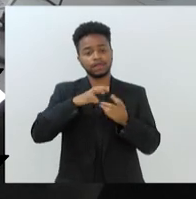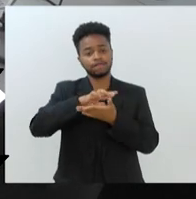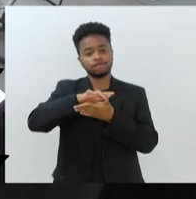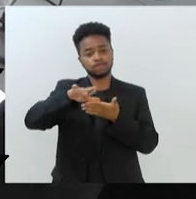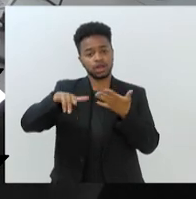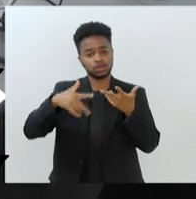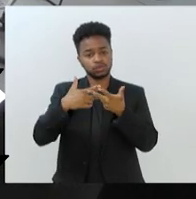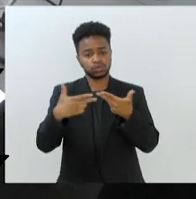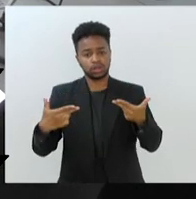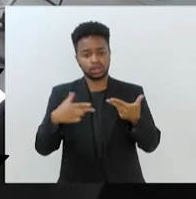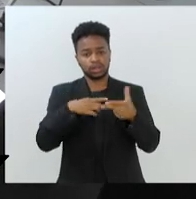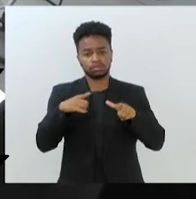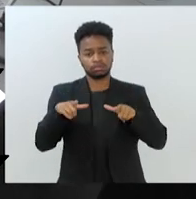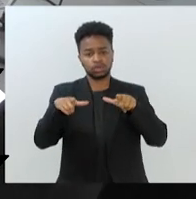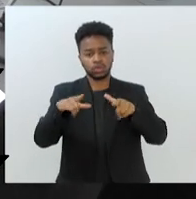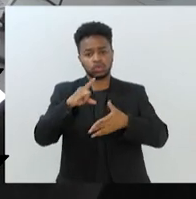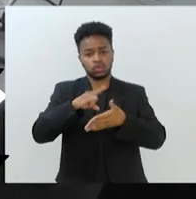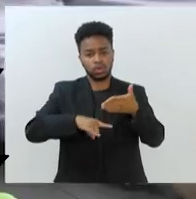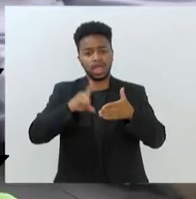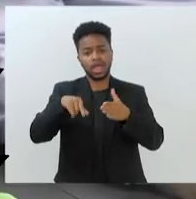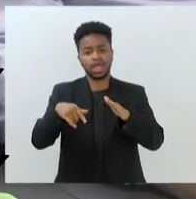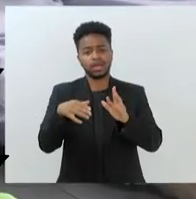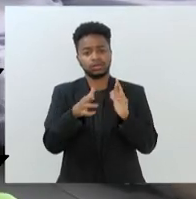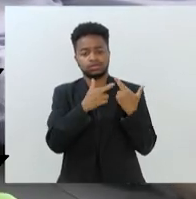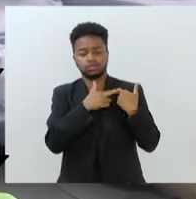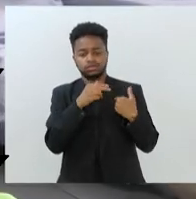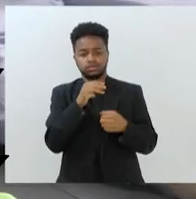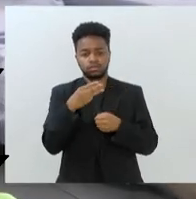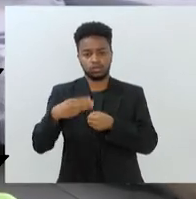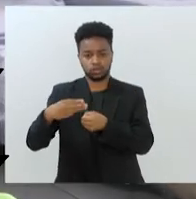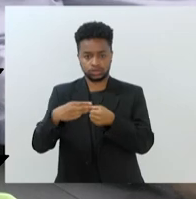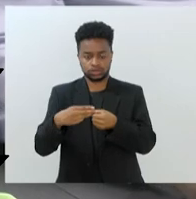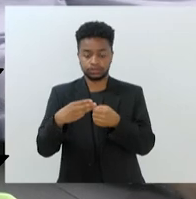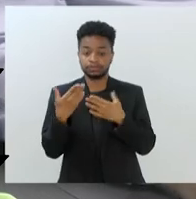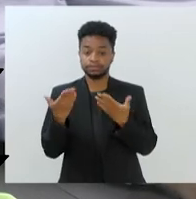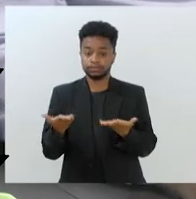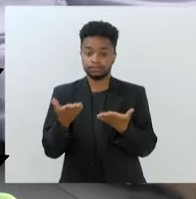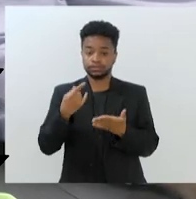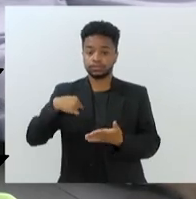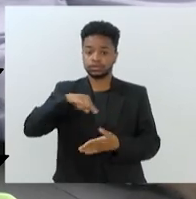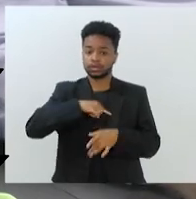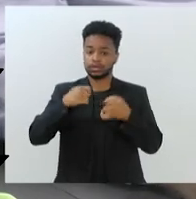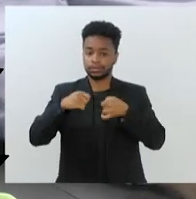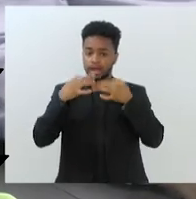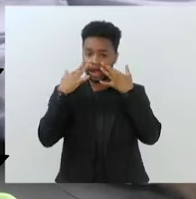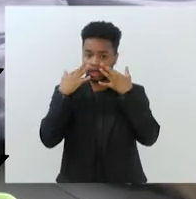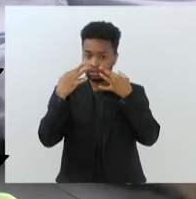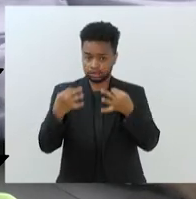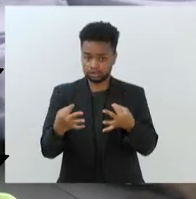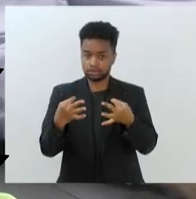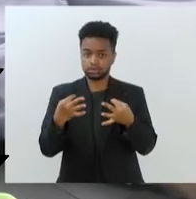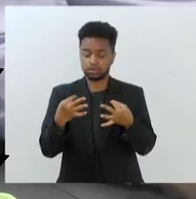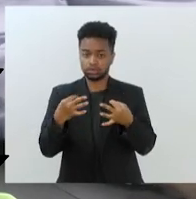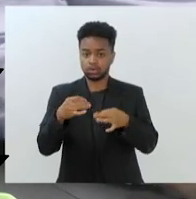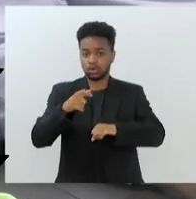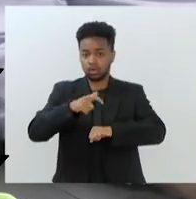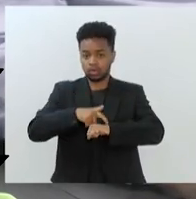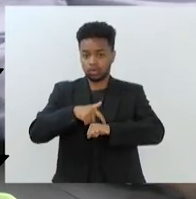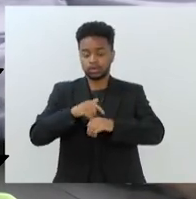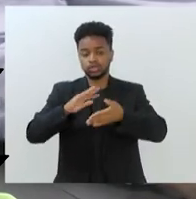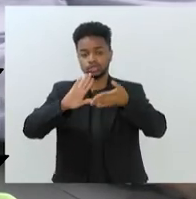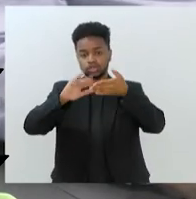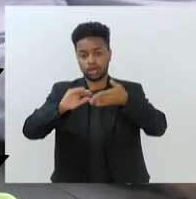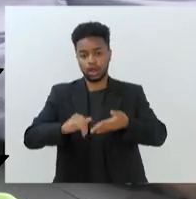aqui, alvarás, etc., tudo é do município. Então, a gente tem que tomar essa atenção na hora de